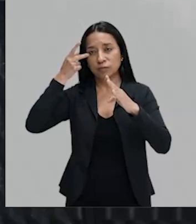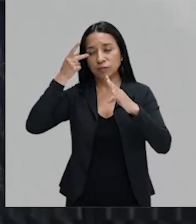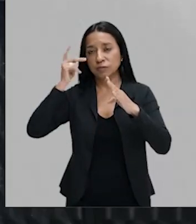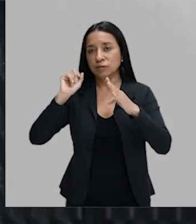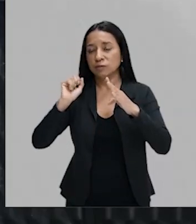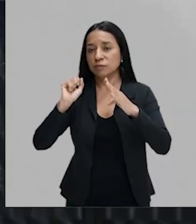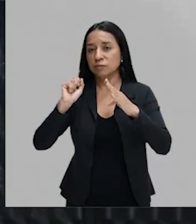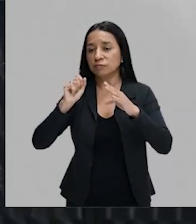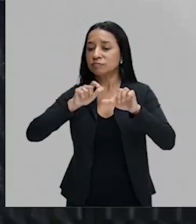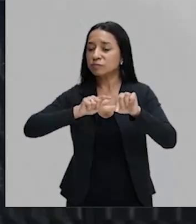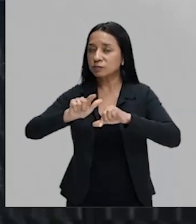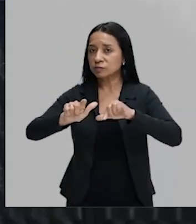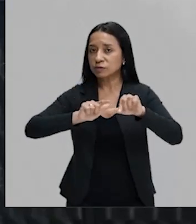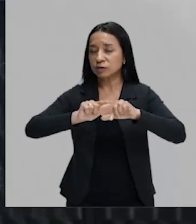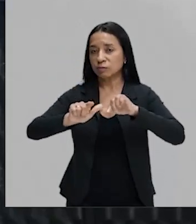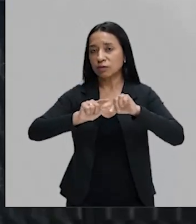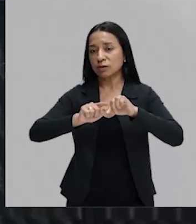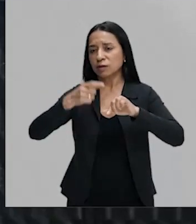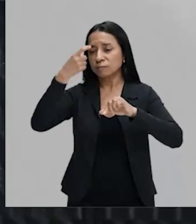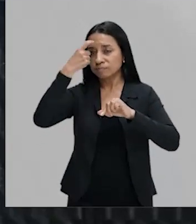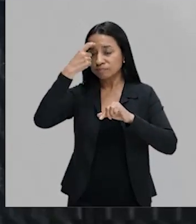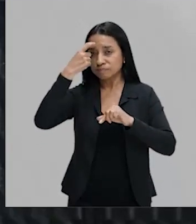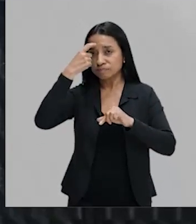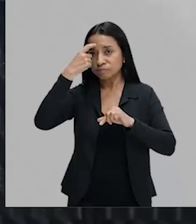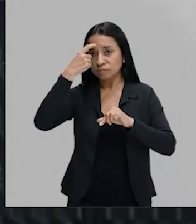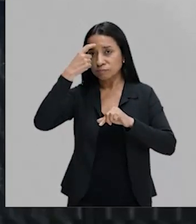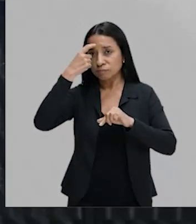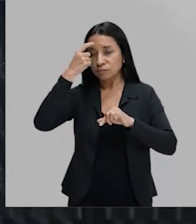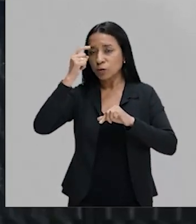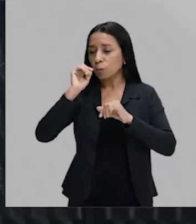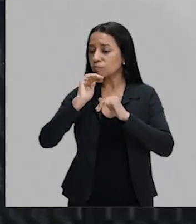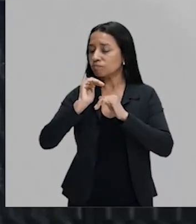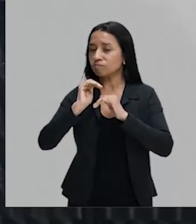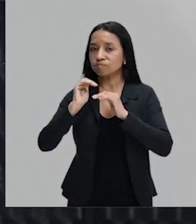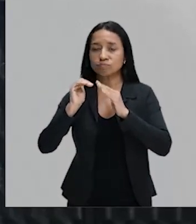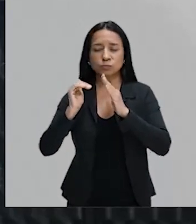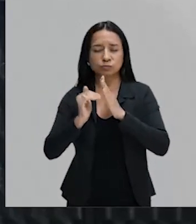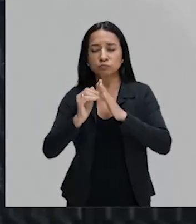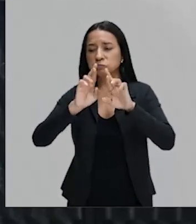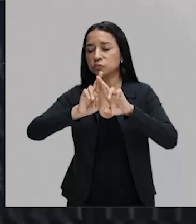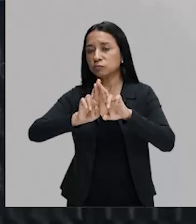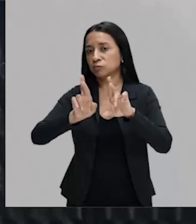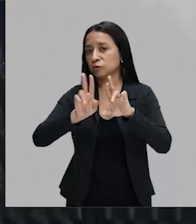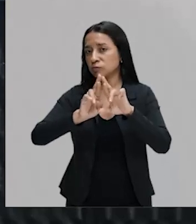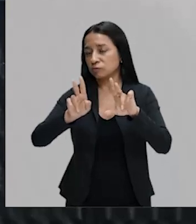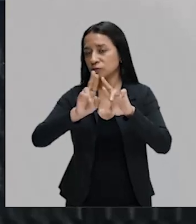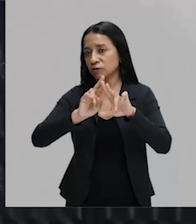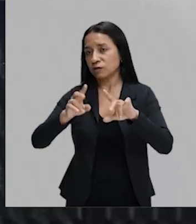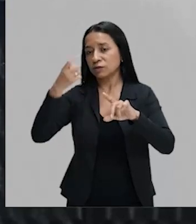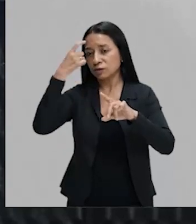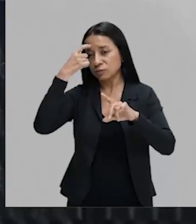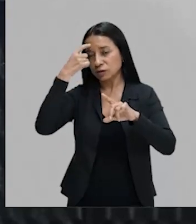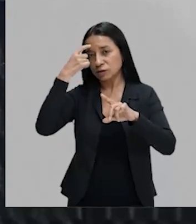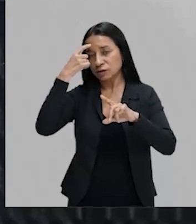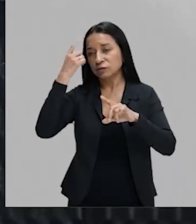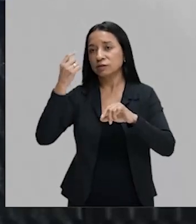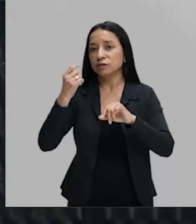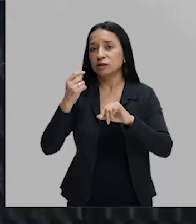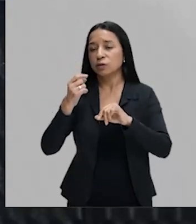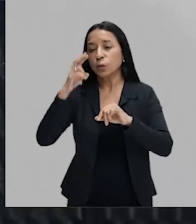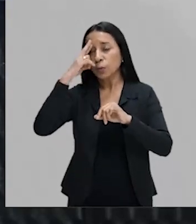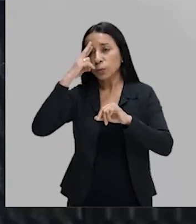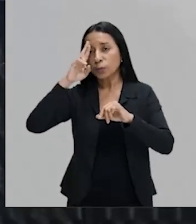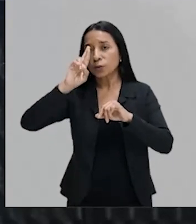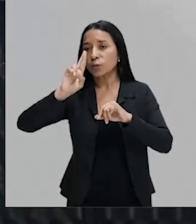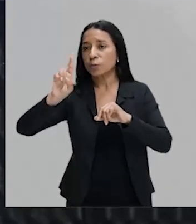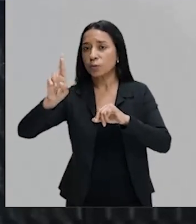seja, trabalhando uma mentalidade totalmente diferente da mentalidade daqueles